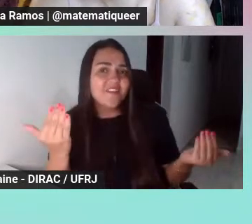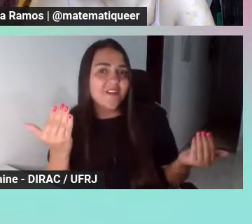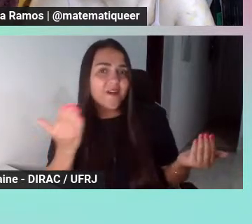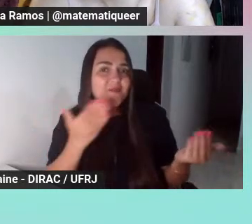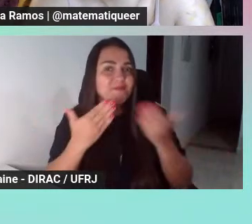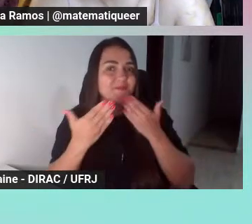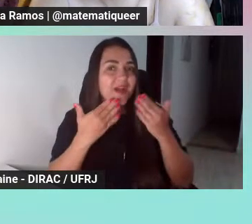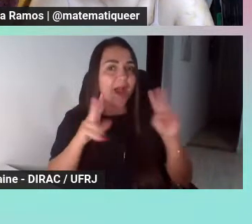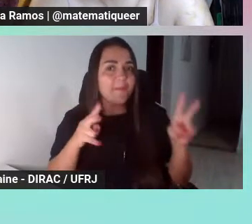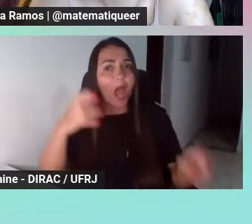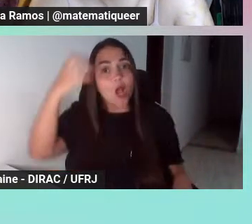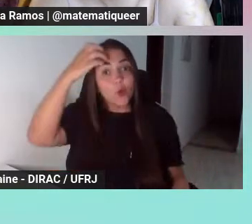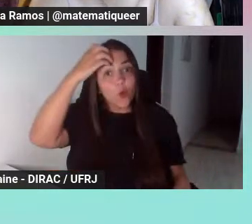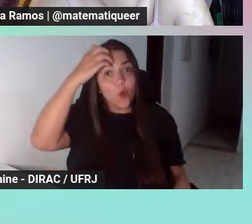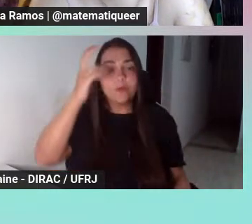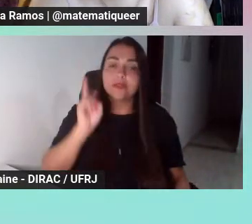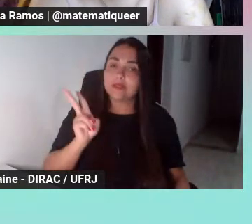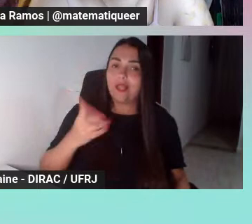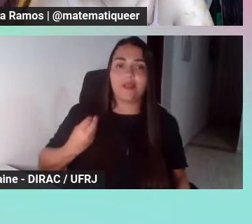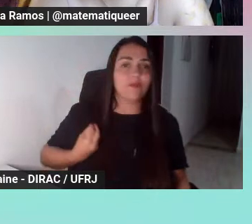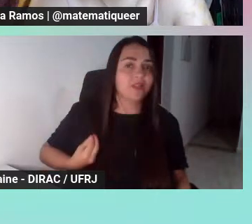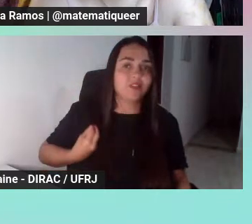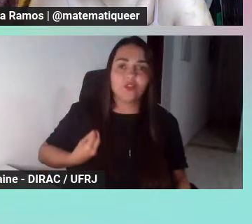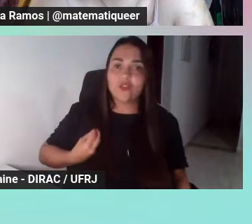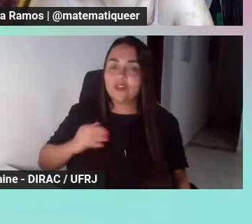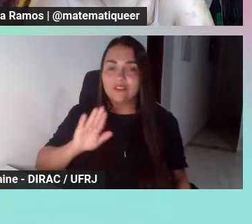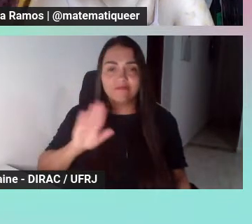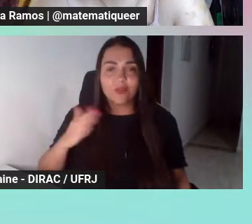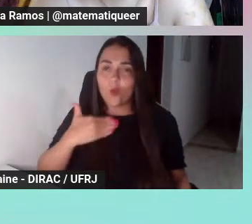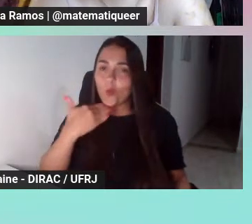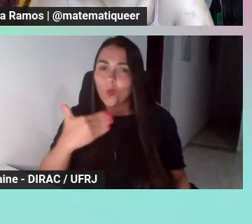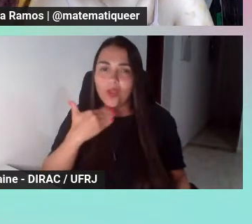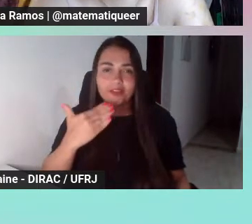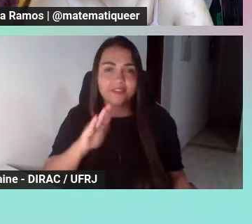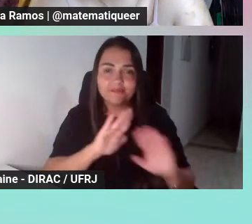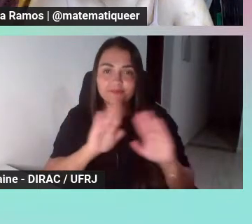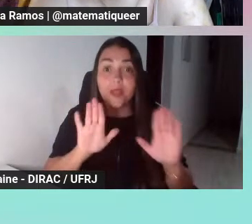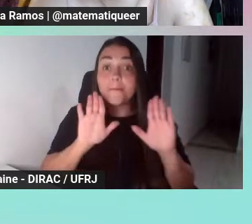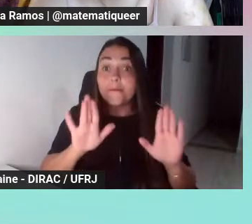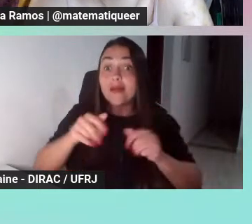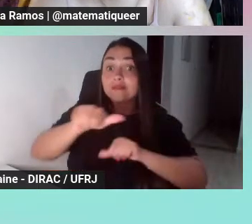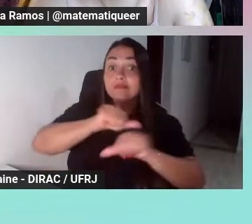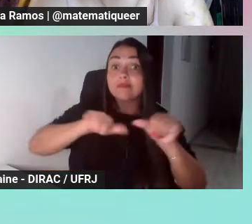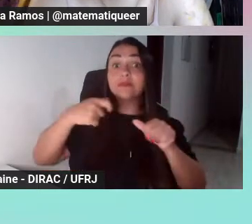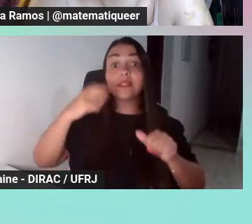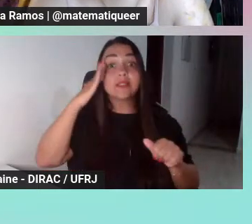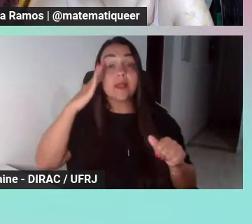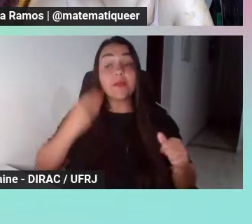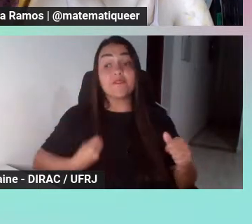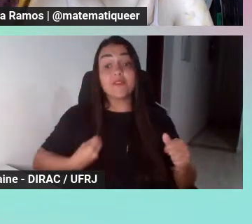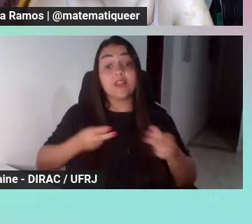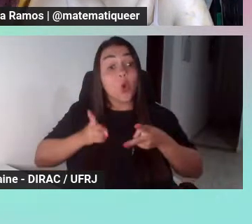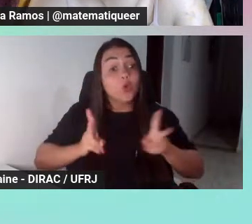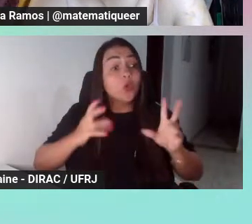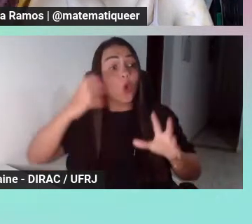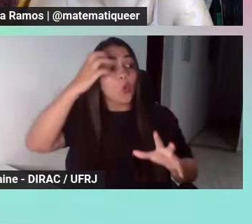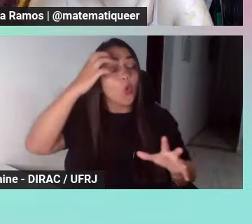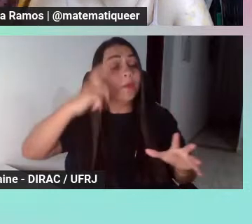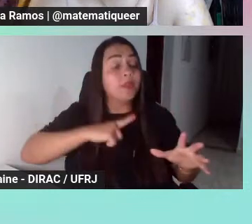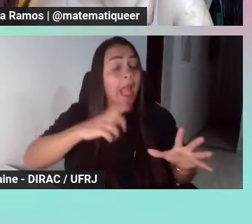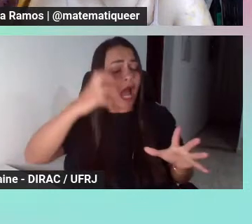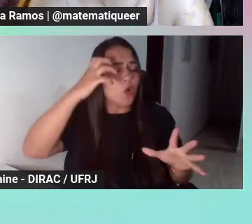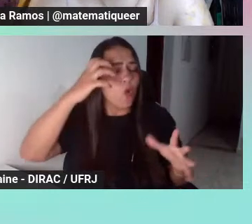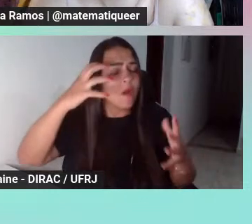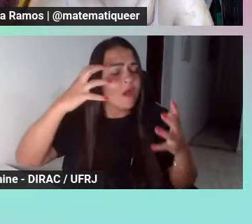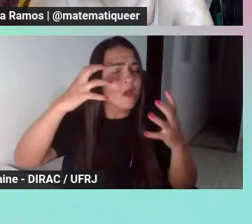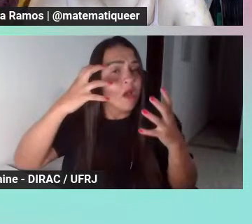A culpa sempre vai existir. Não tem jeito. O que a gente tem é que saber conviver com ela, e toda vez que ela começar a apertar muito a